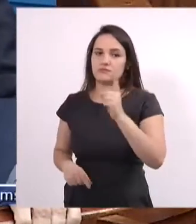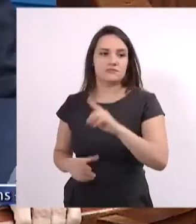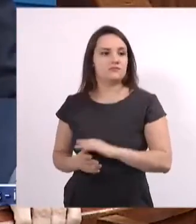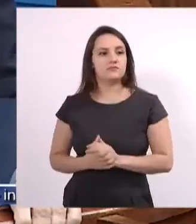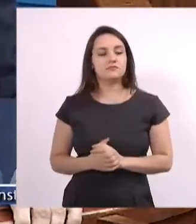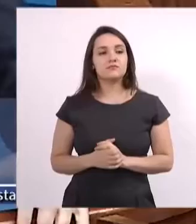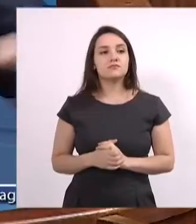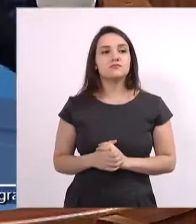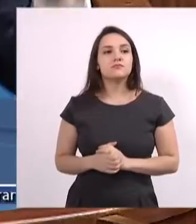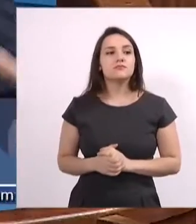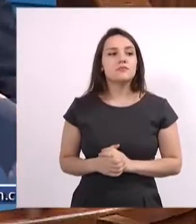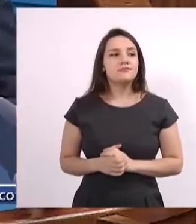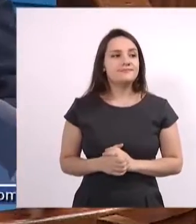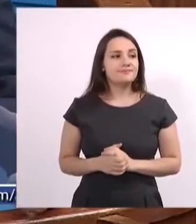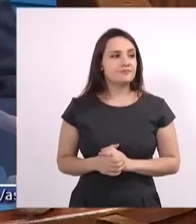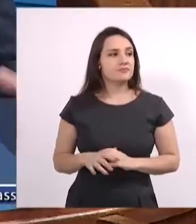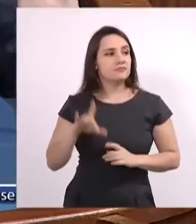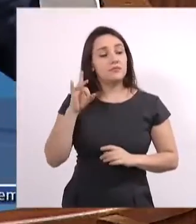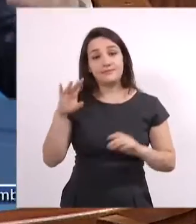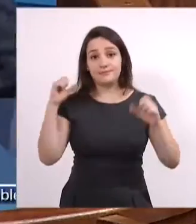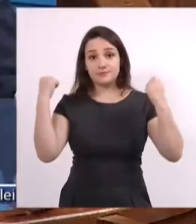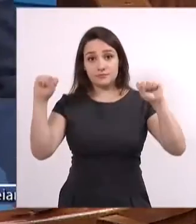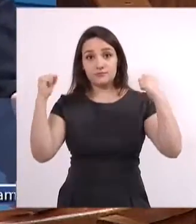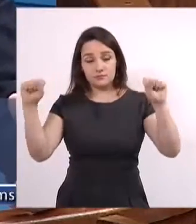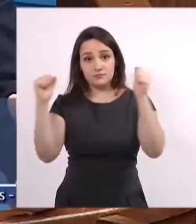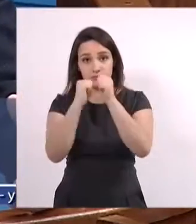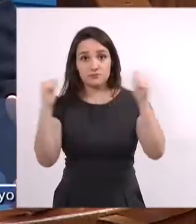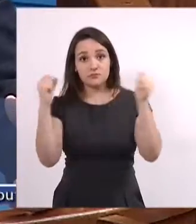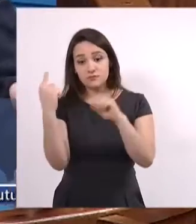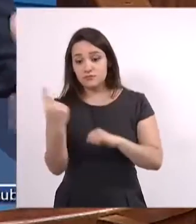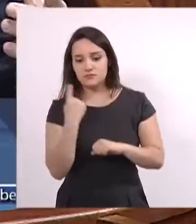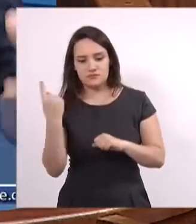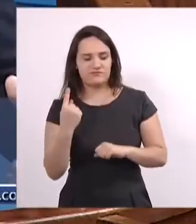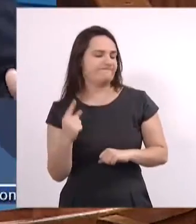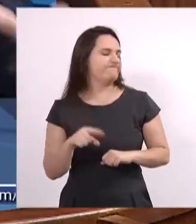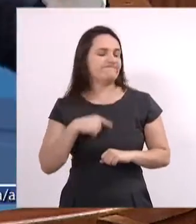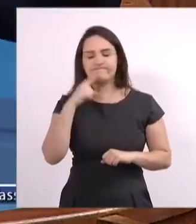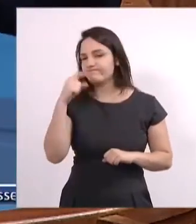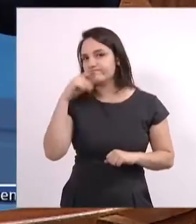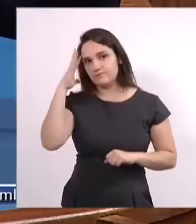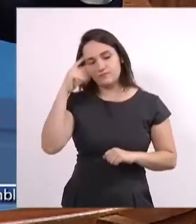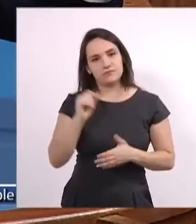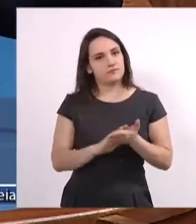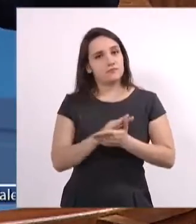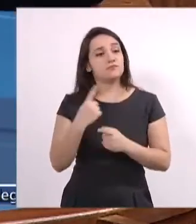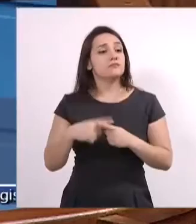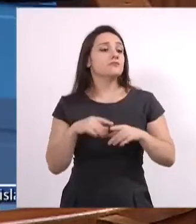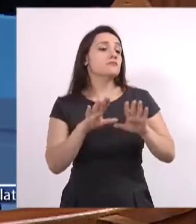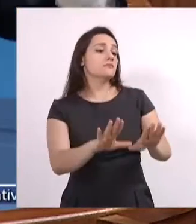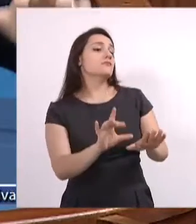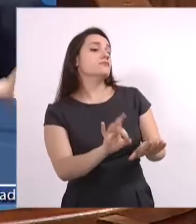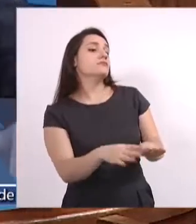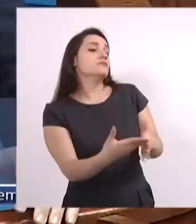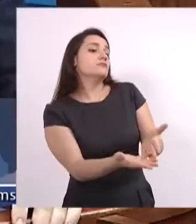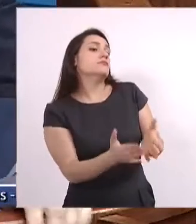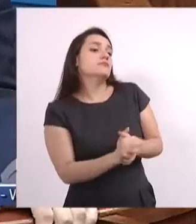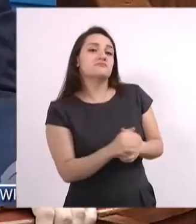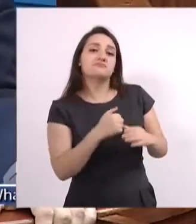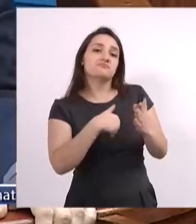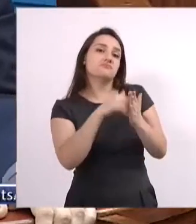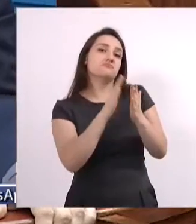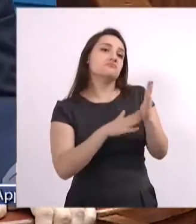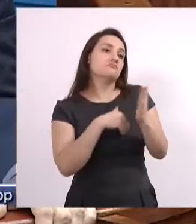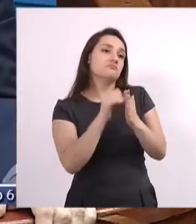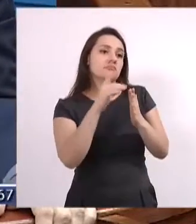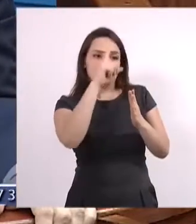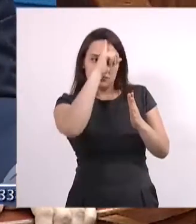Só a academia, sozinha, lá, parada, bonita, pintadinha